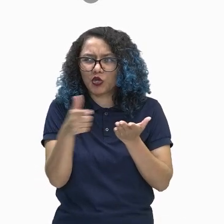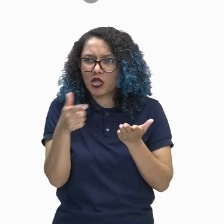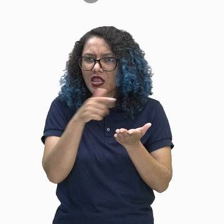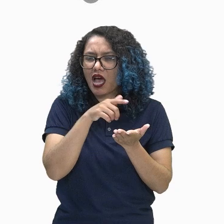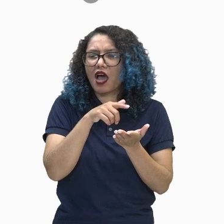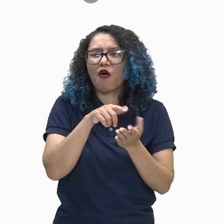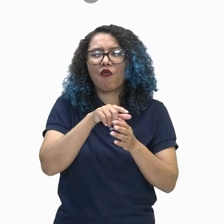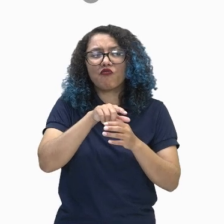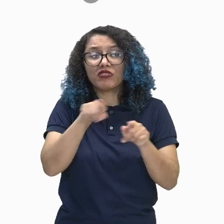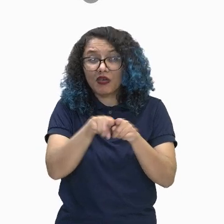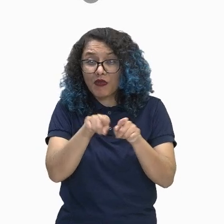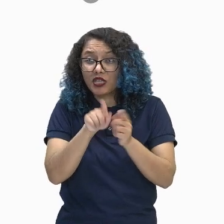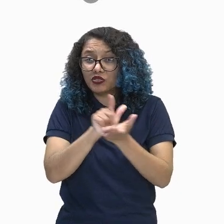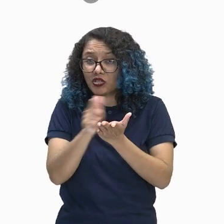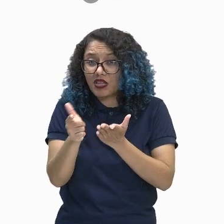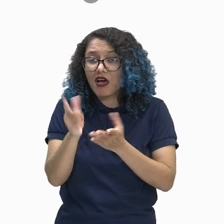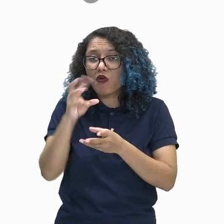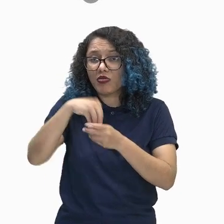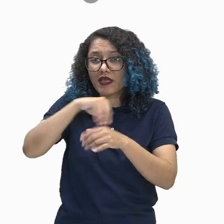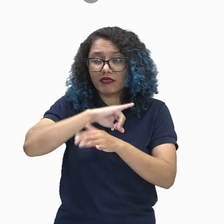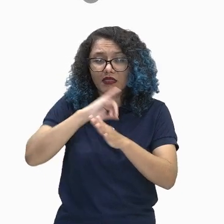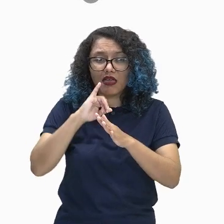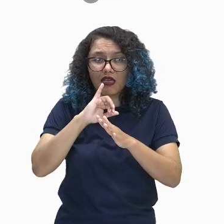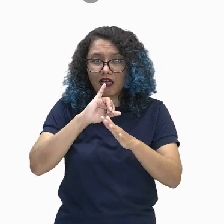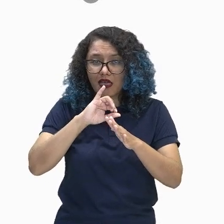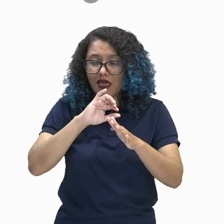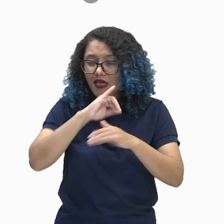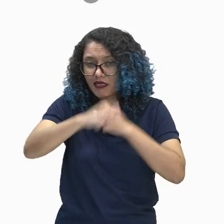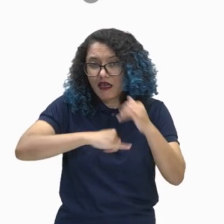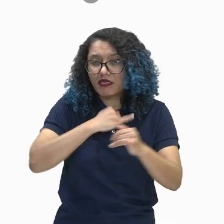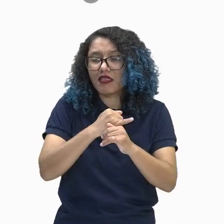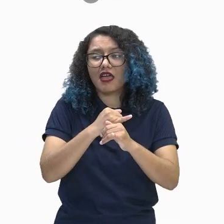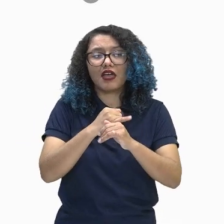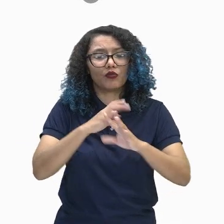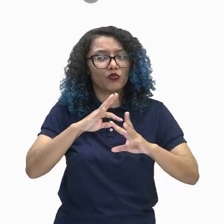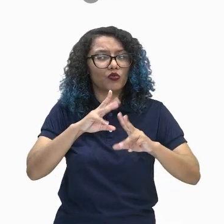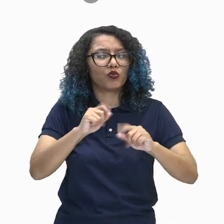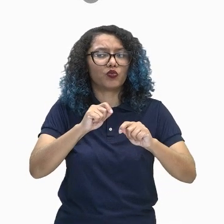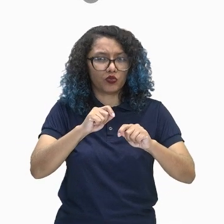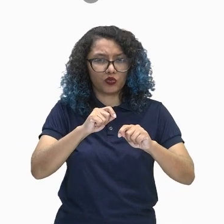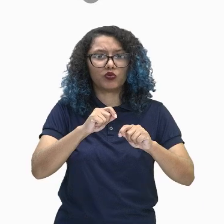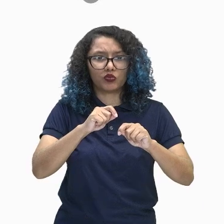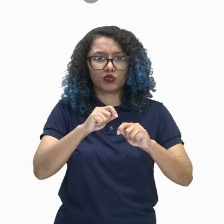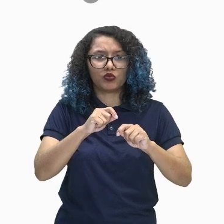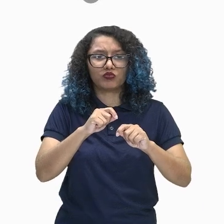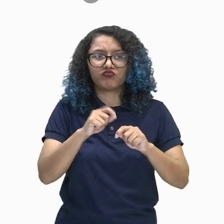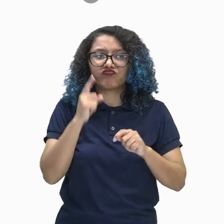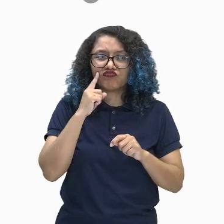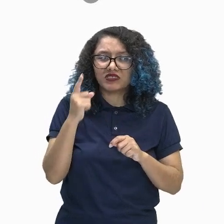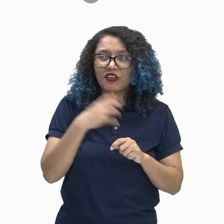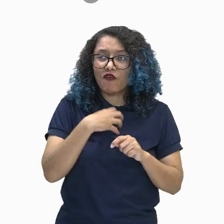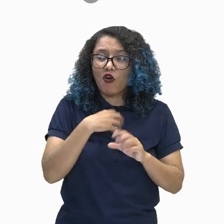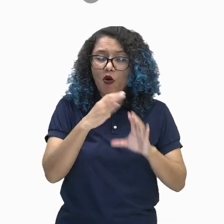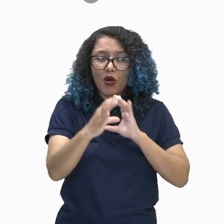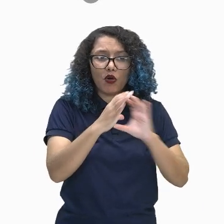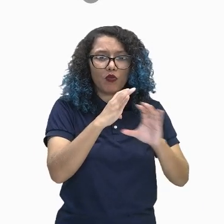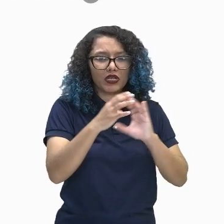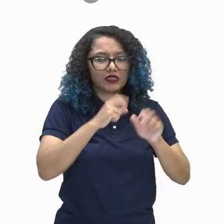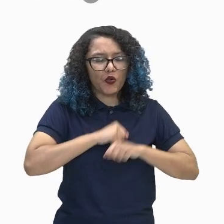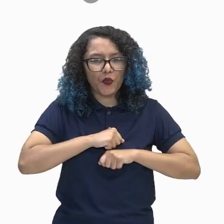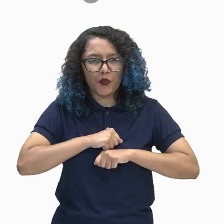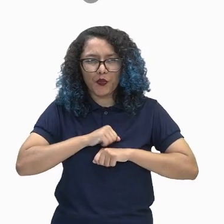na internet, né? Então, com esse grande alcance desses meios de comunicação, que vai